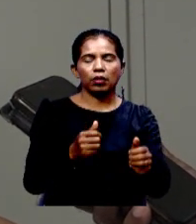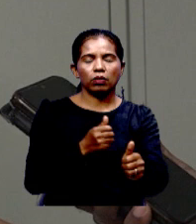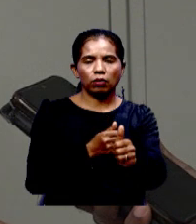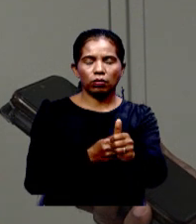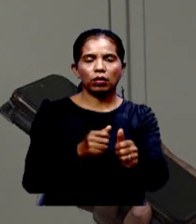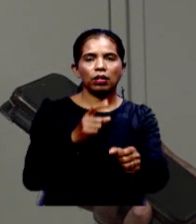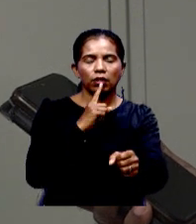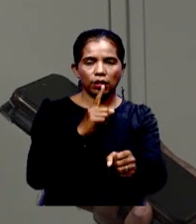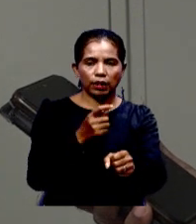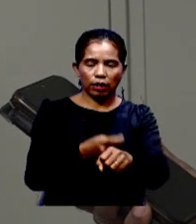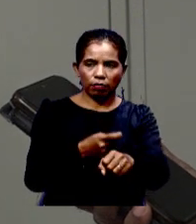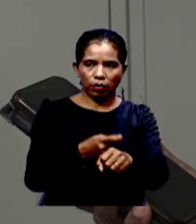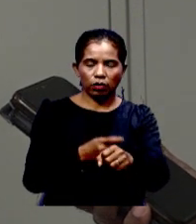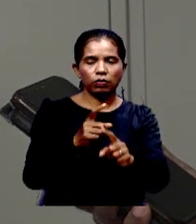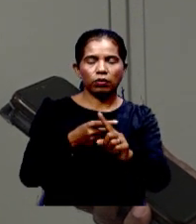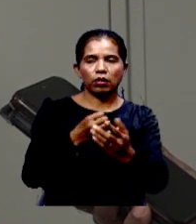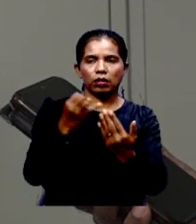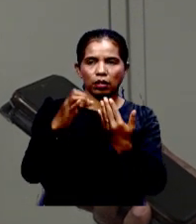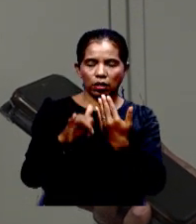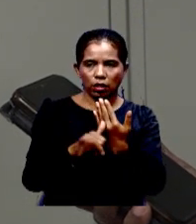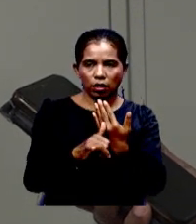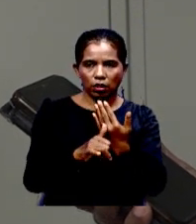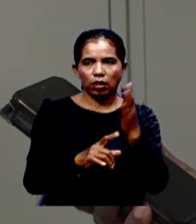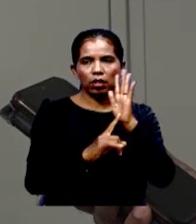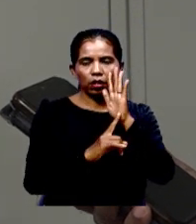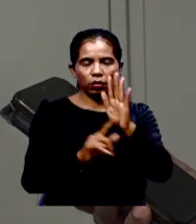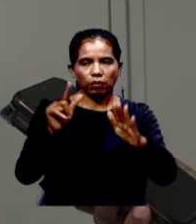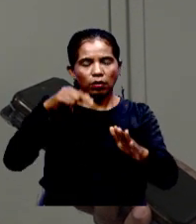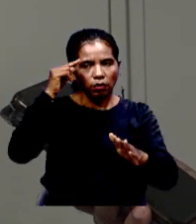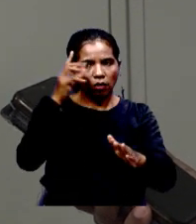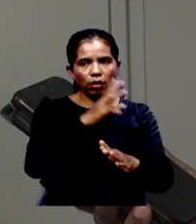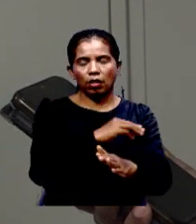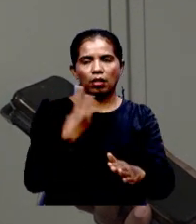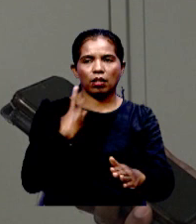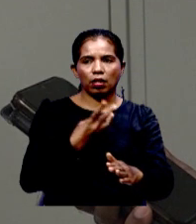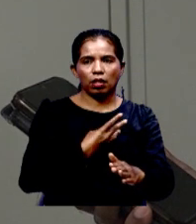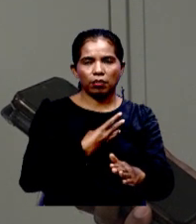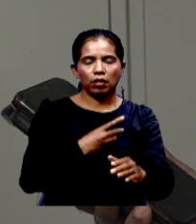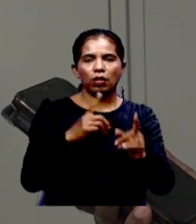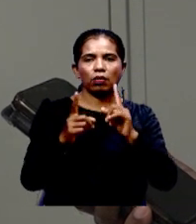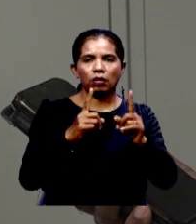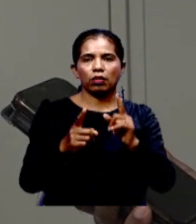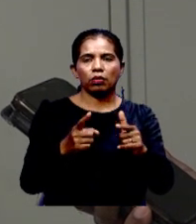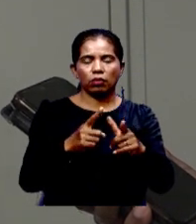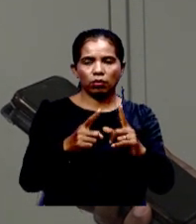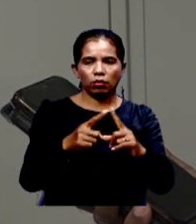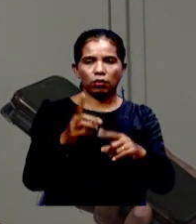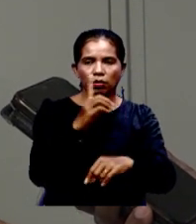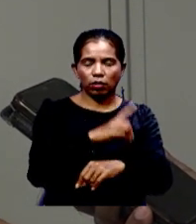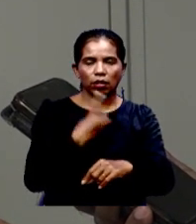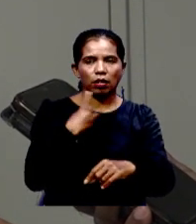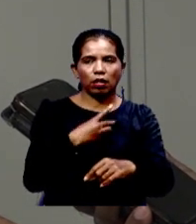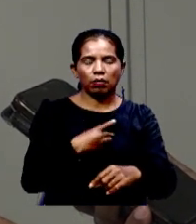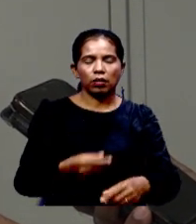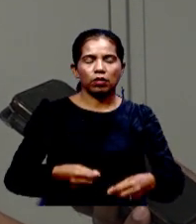be hu si fulan januari to agora hatu du ba governo mi se compri no mo ohin fu